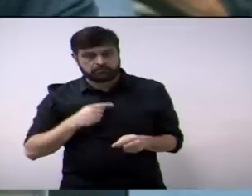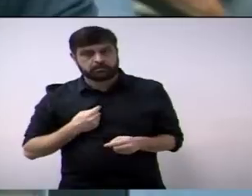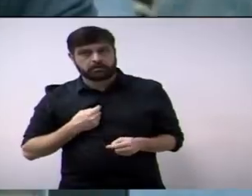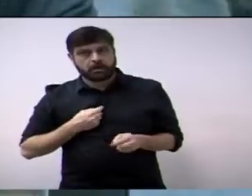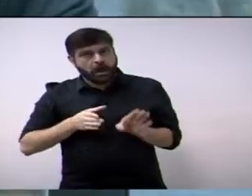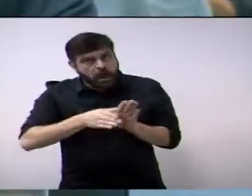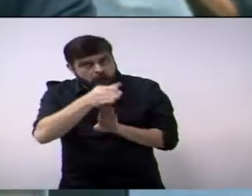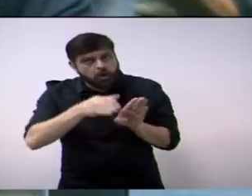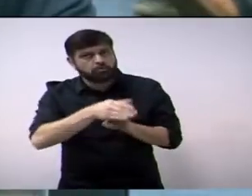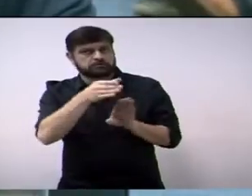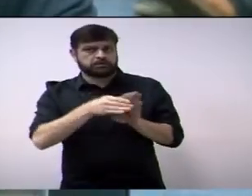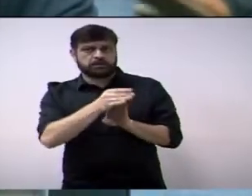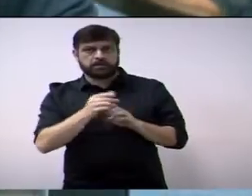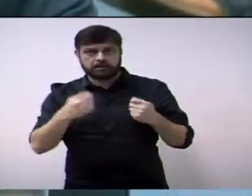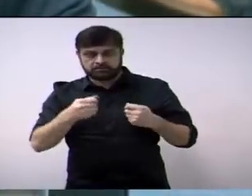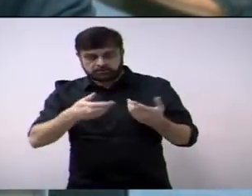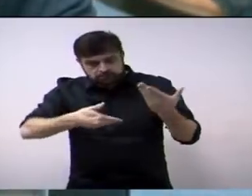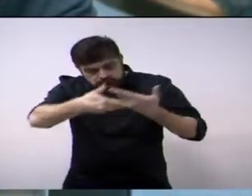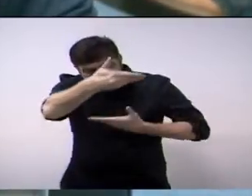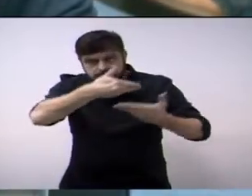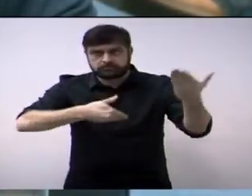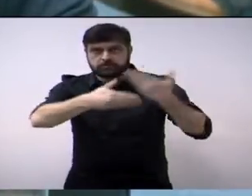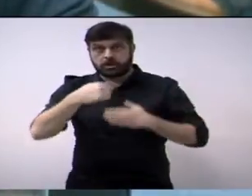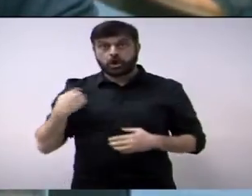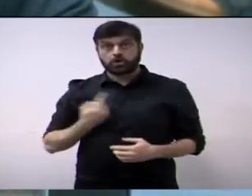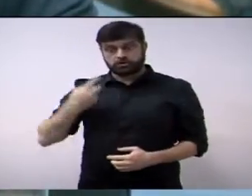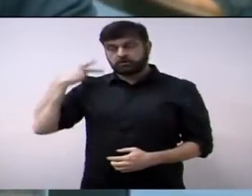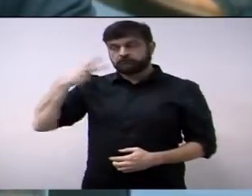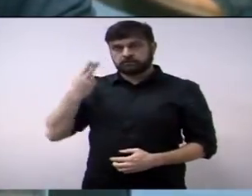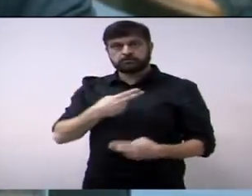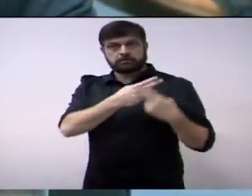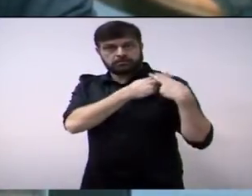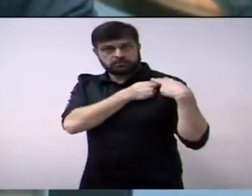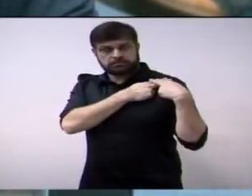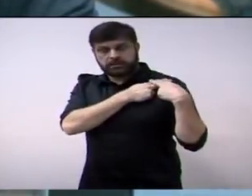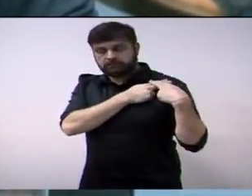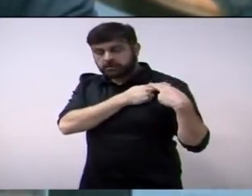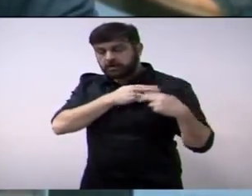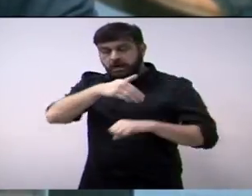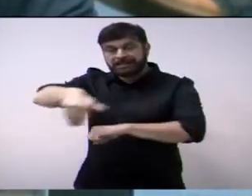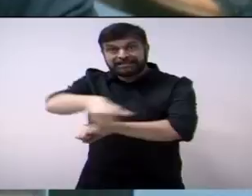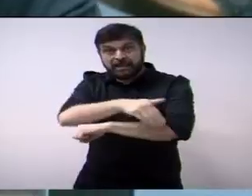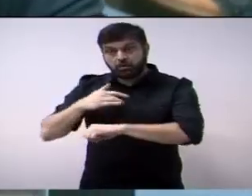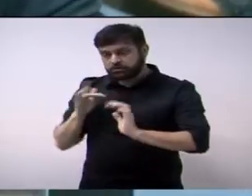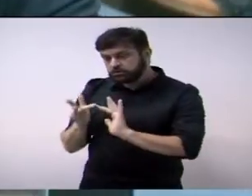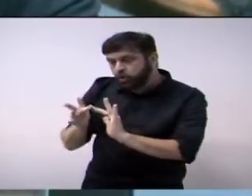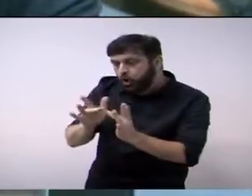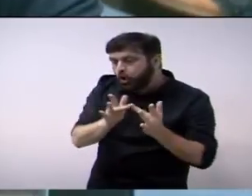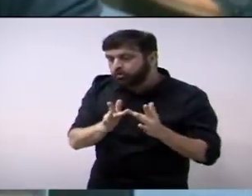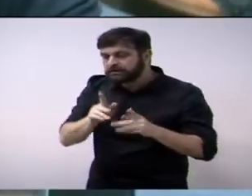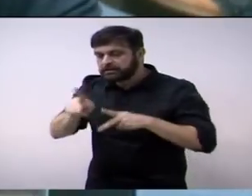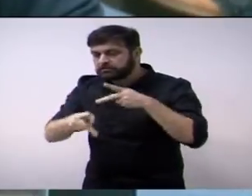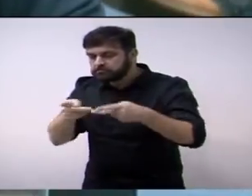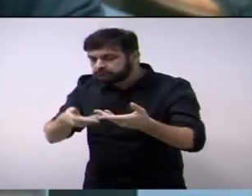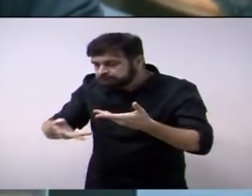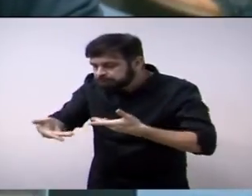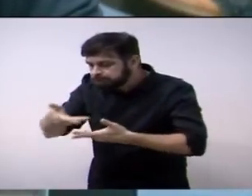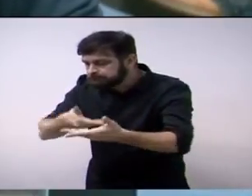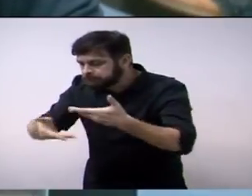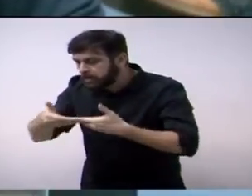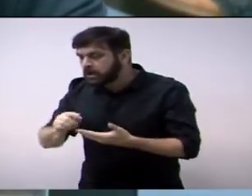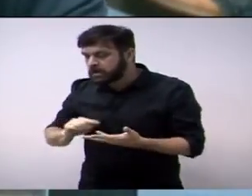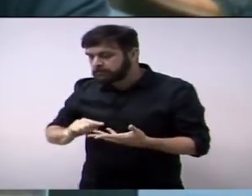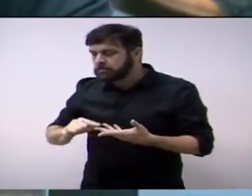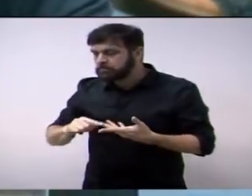do parlamento, do legislativo. Somos nós, vereadores, que estamos na rua ouvindo a população. Então,